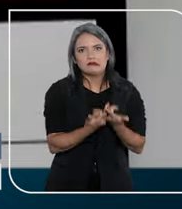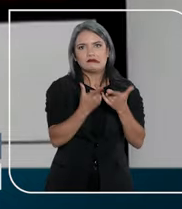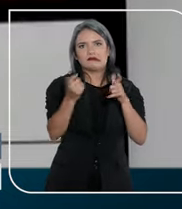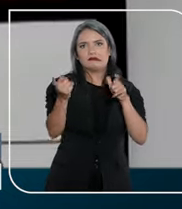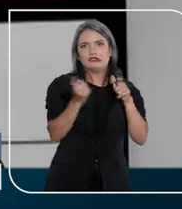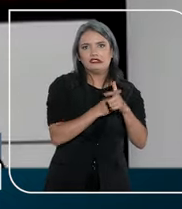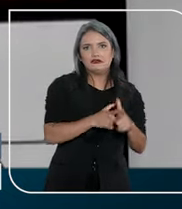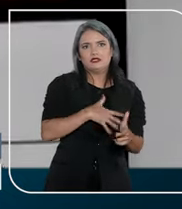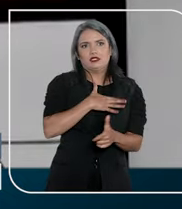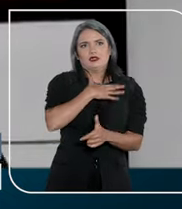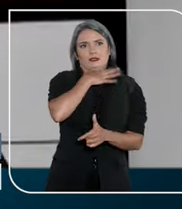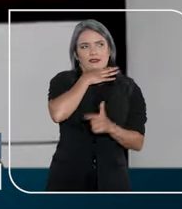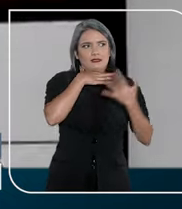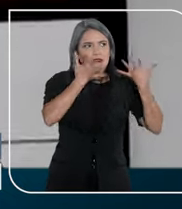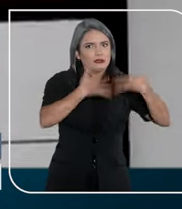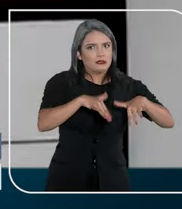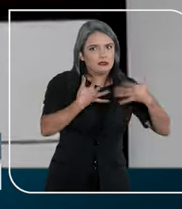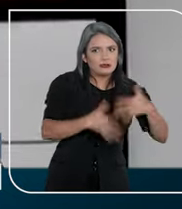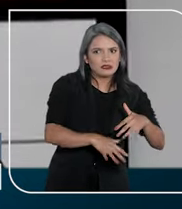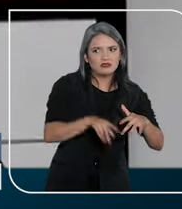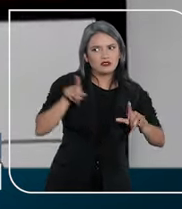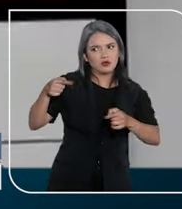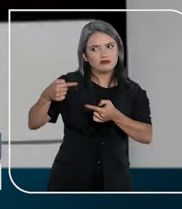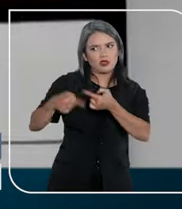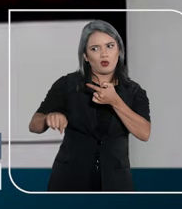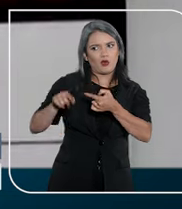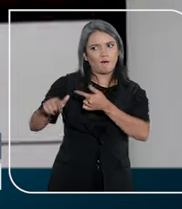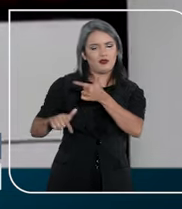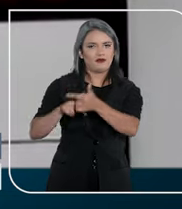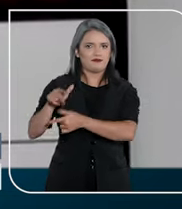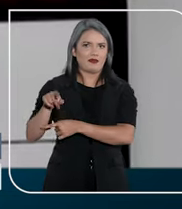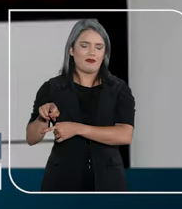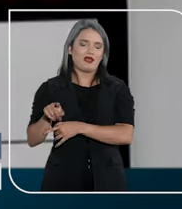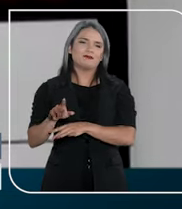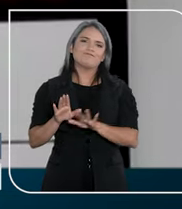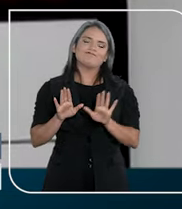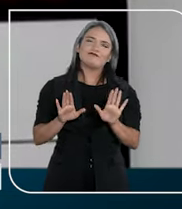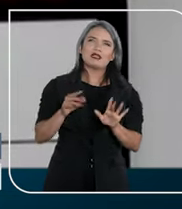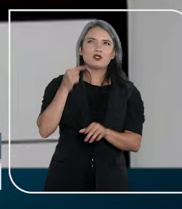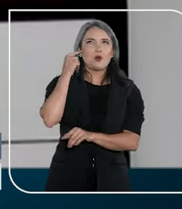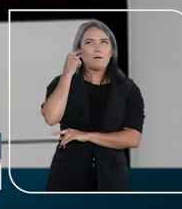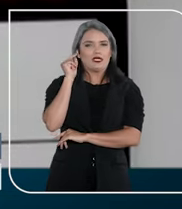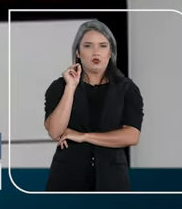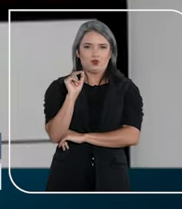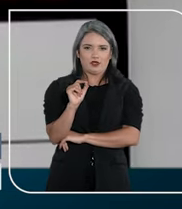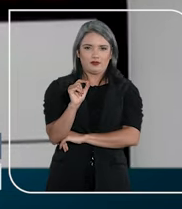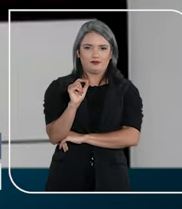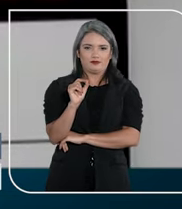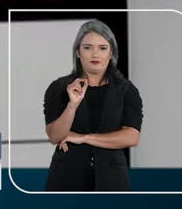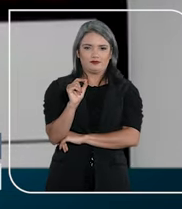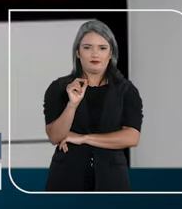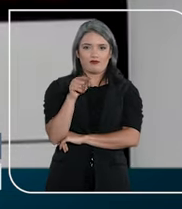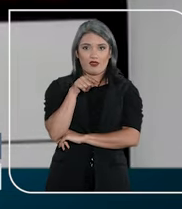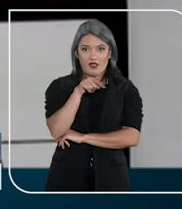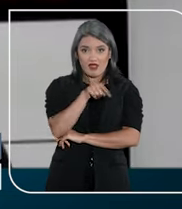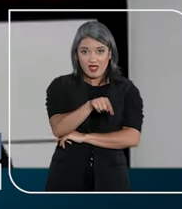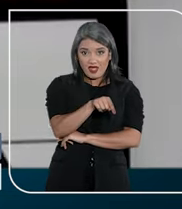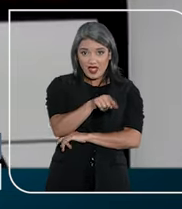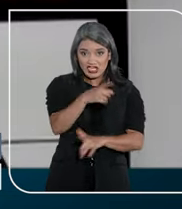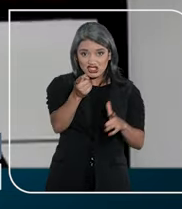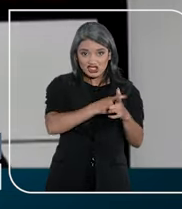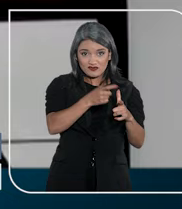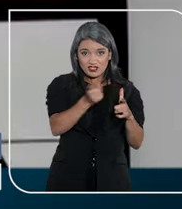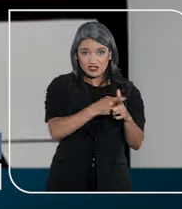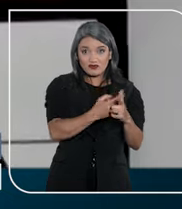situação financeira porque tem dívidas ou porque tem títulos protestados, eu sempre costumo pensar da seguinte forma: o indivíduo não paga porque